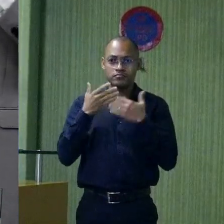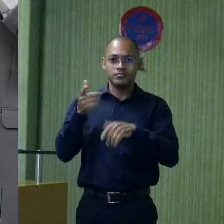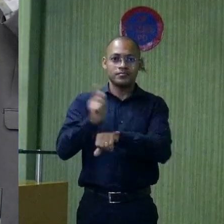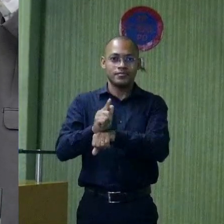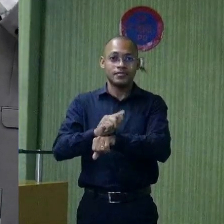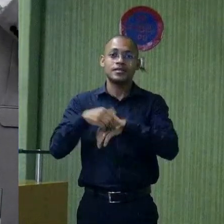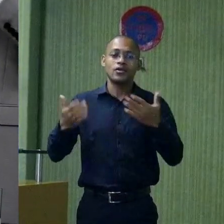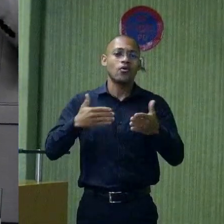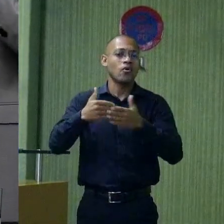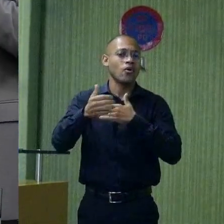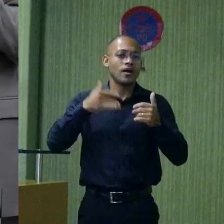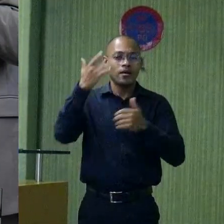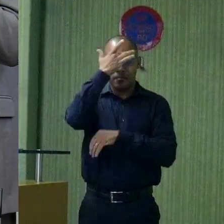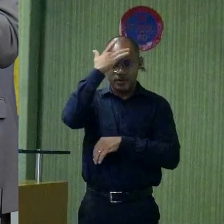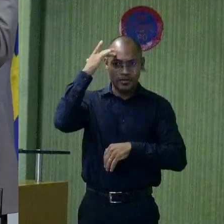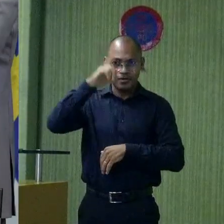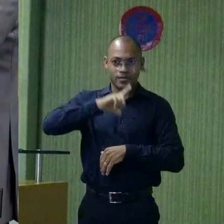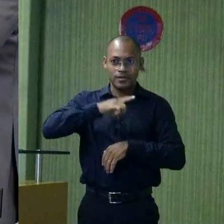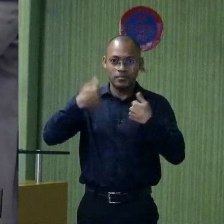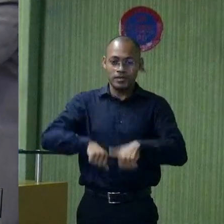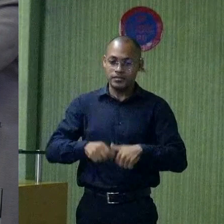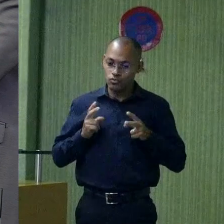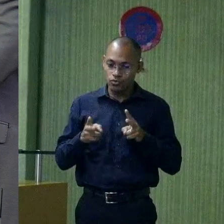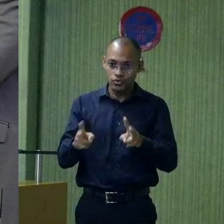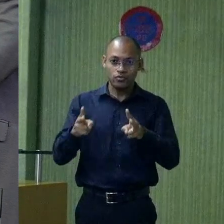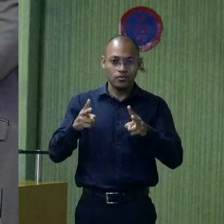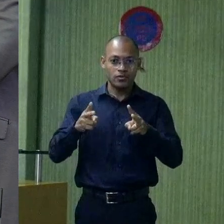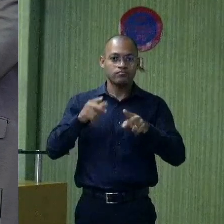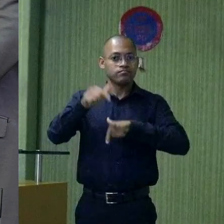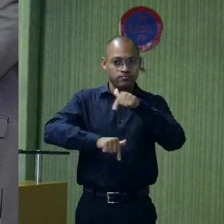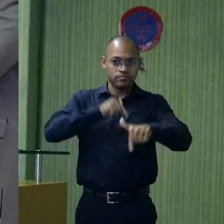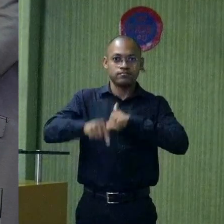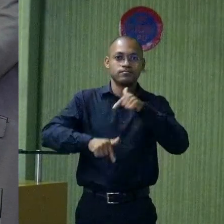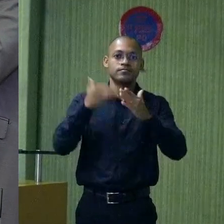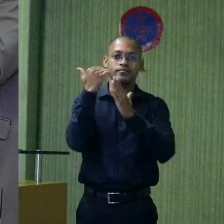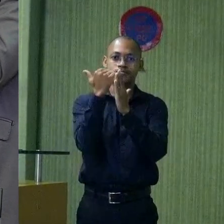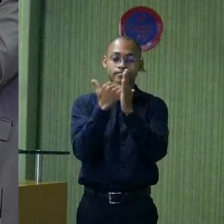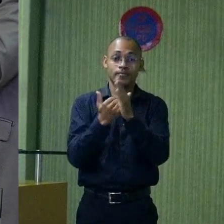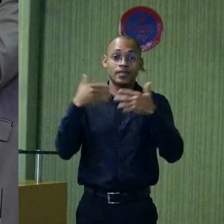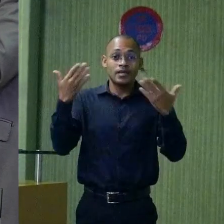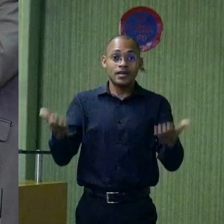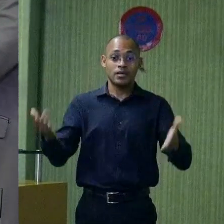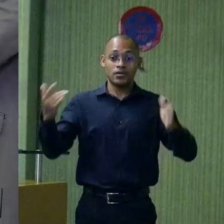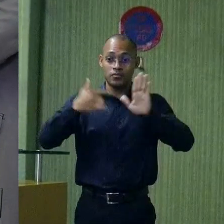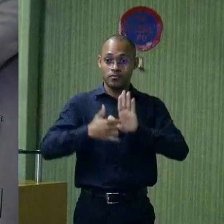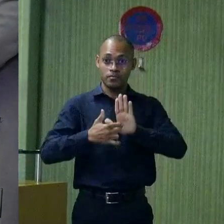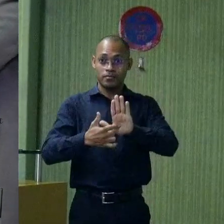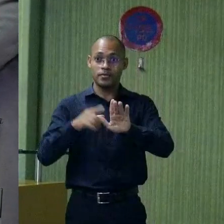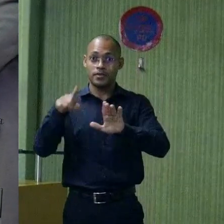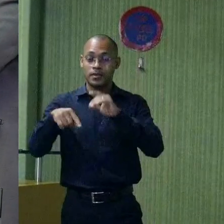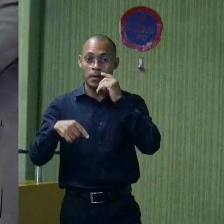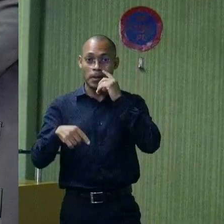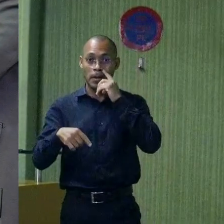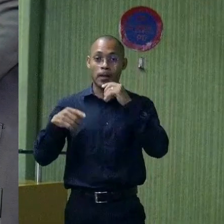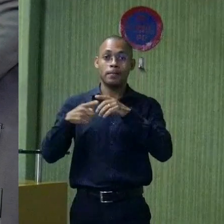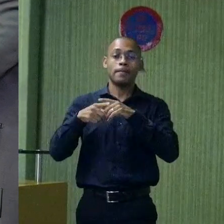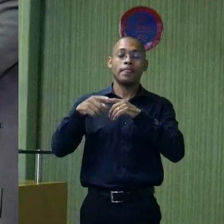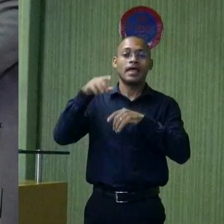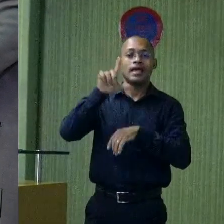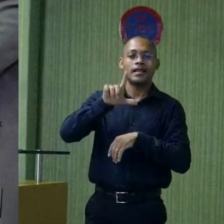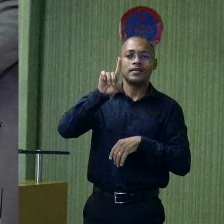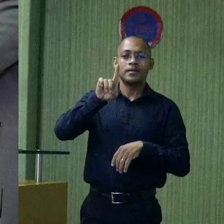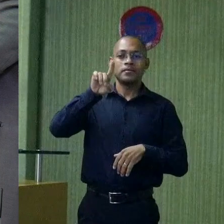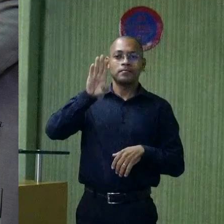esteja lá precisa dar seguimento a esse plano E aí eu trago só sim a previsão LDB expressamente